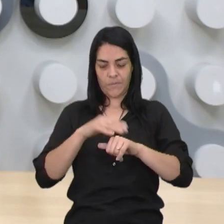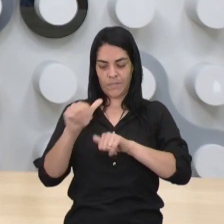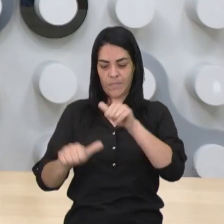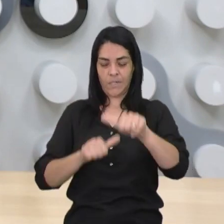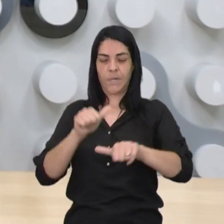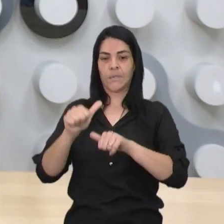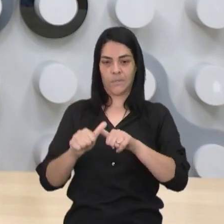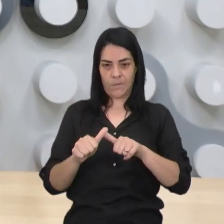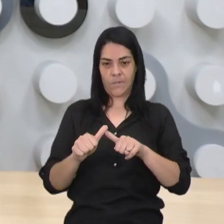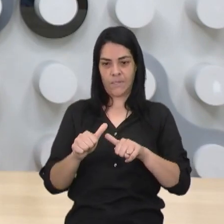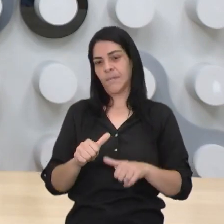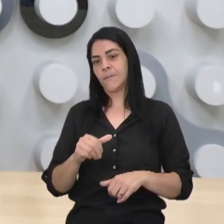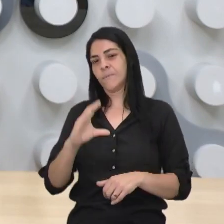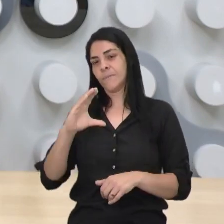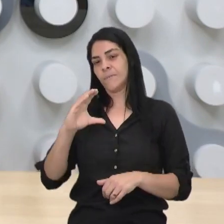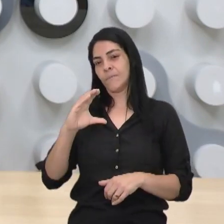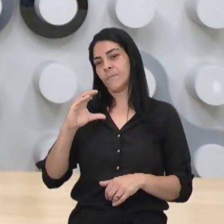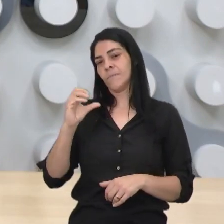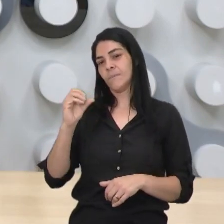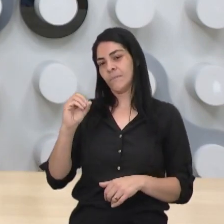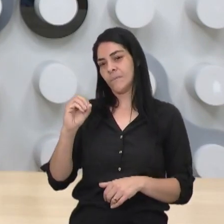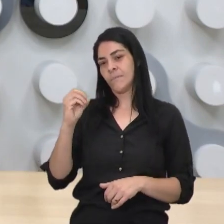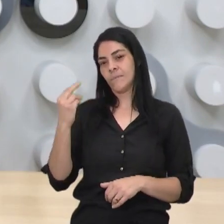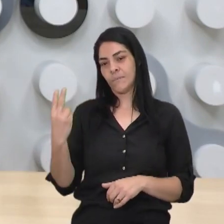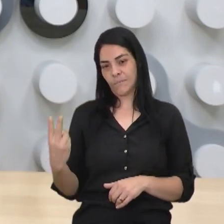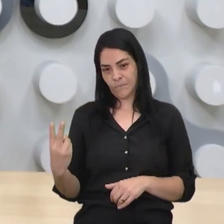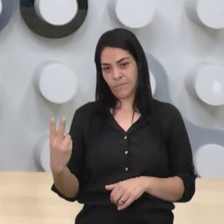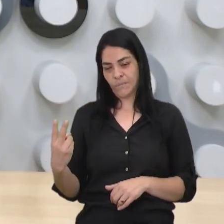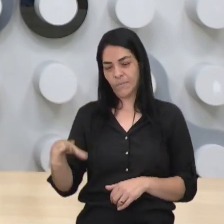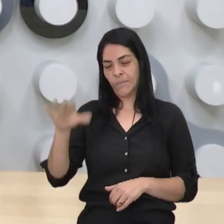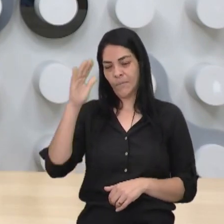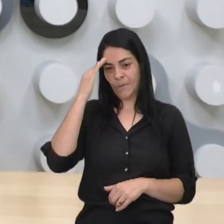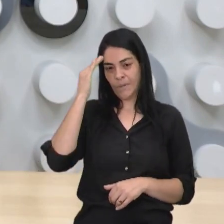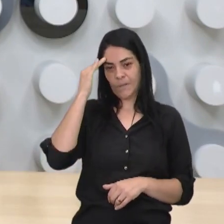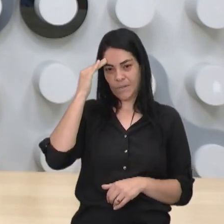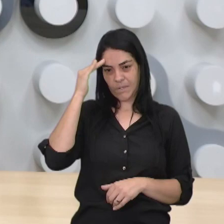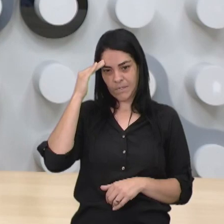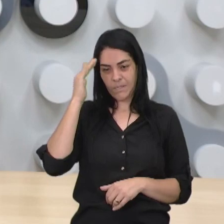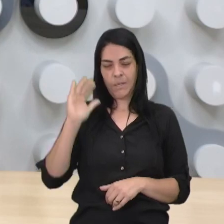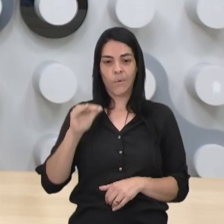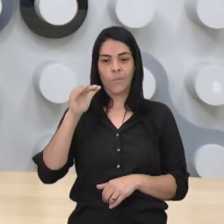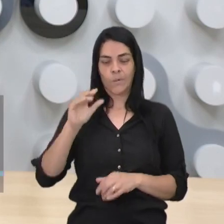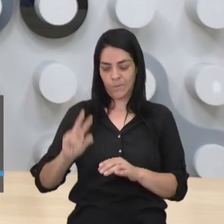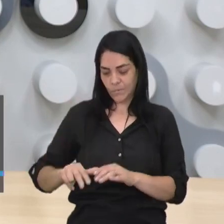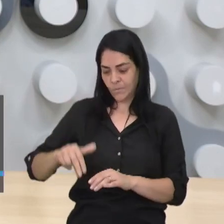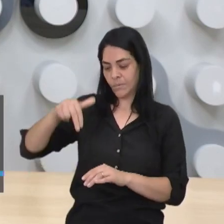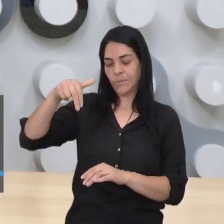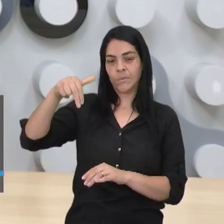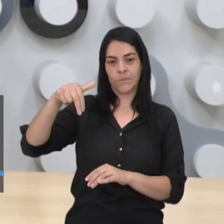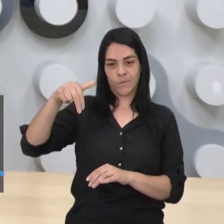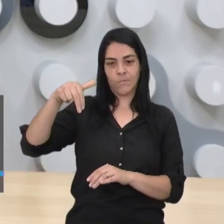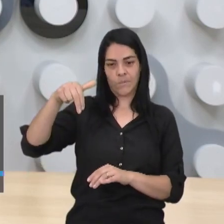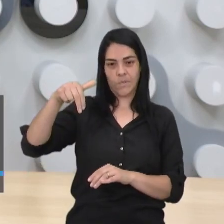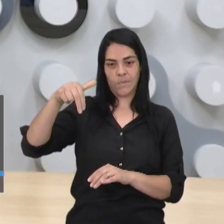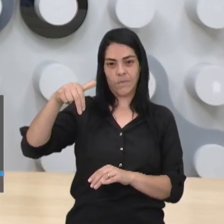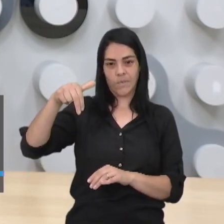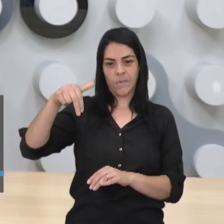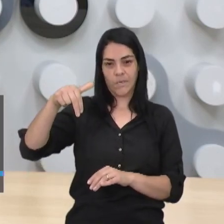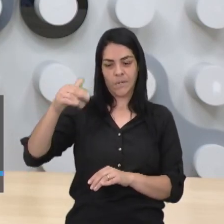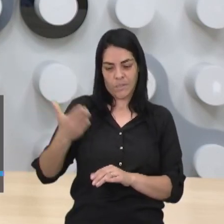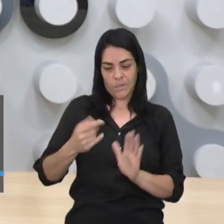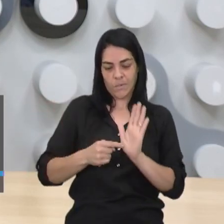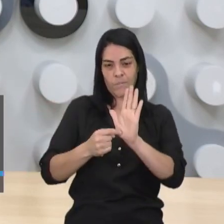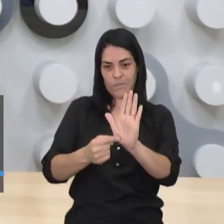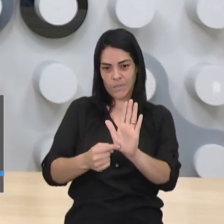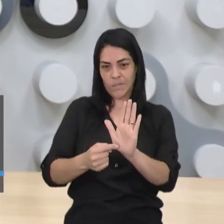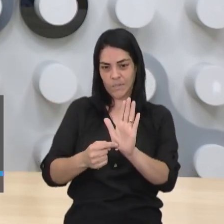aí, isso é muito importante a gente entender, porque quando a gente vai subir, é esse processo que eu mostrei para vocês. Ele vai